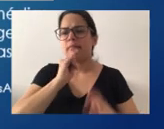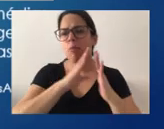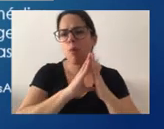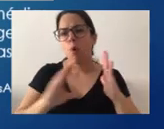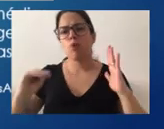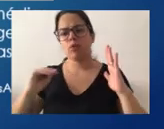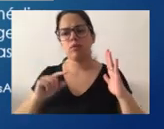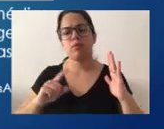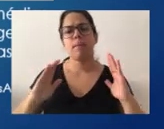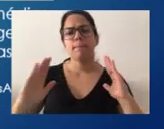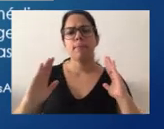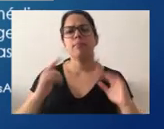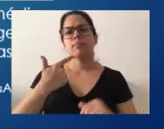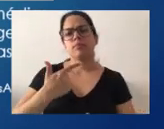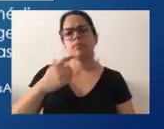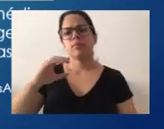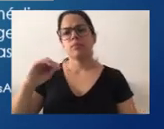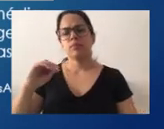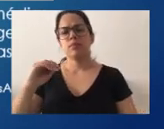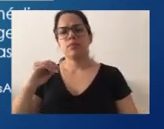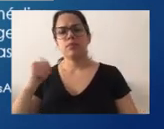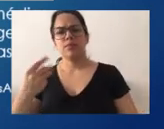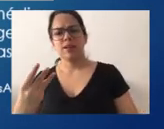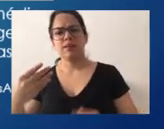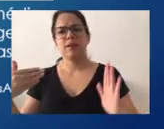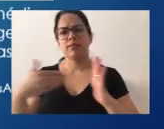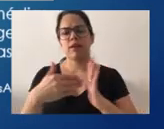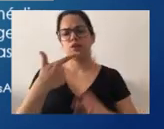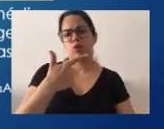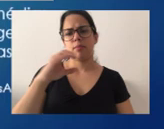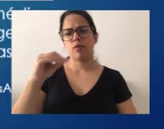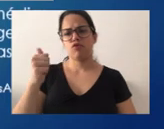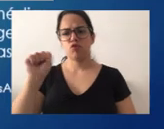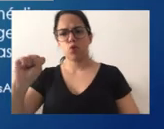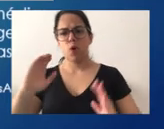de 2015 a 2018, né, foram registrados, em média,